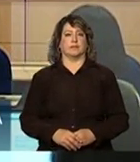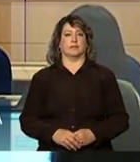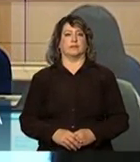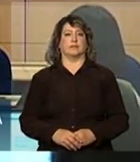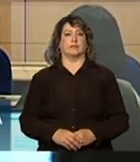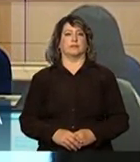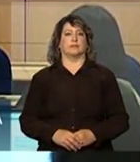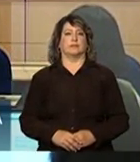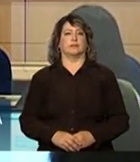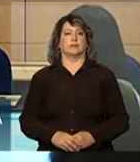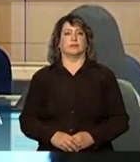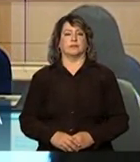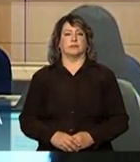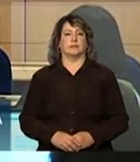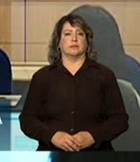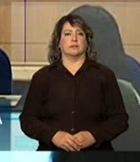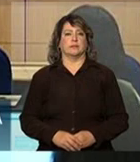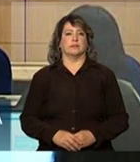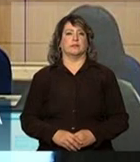Oi? Sim.